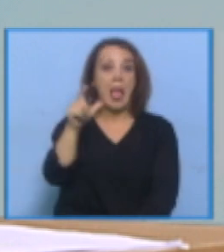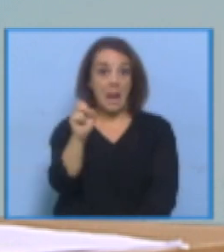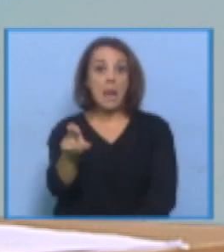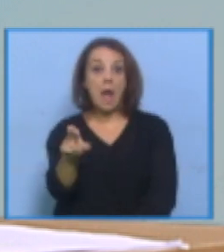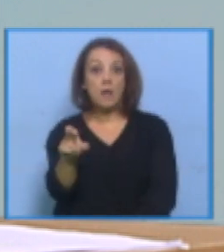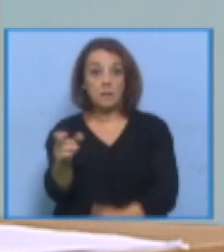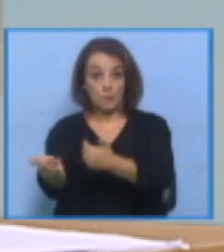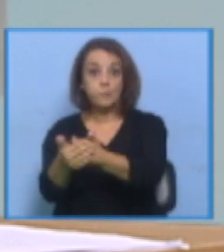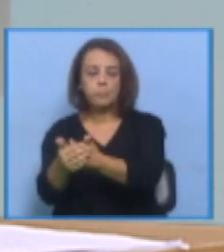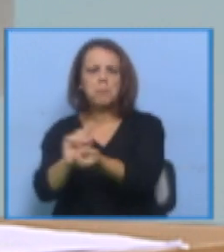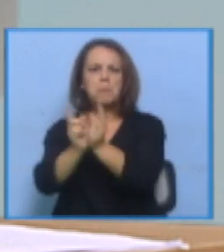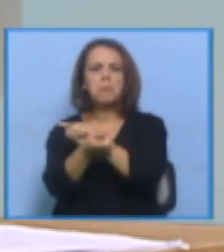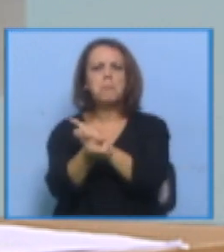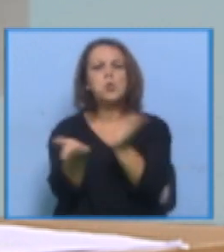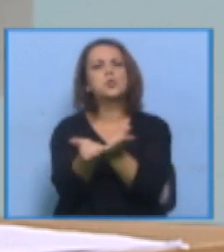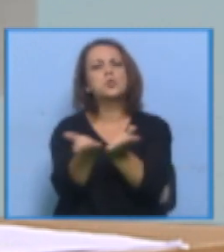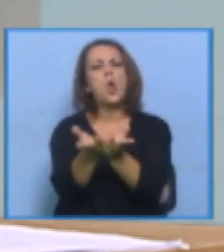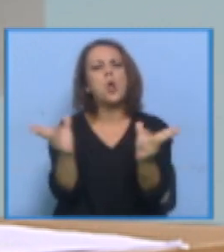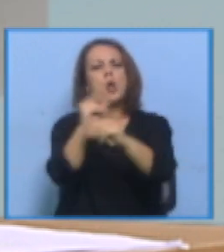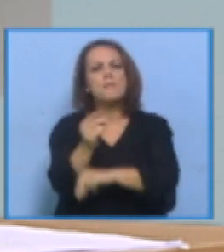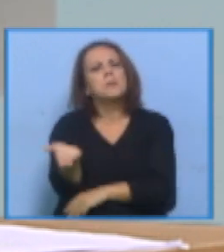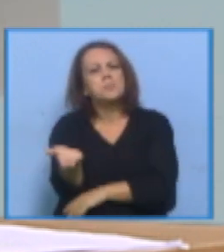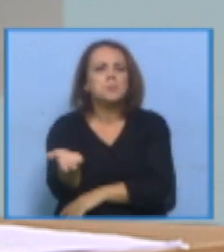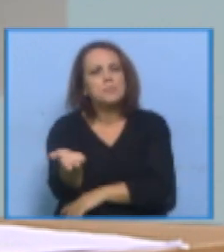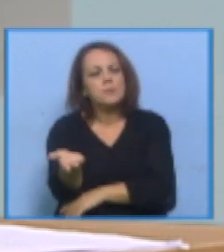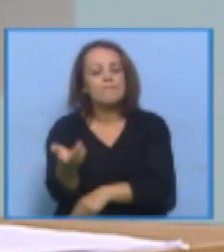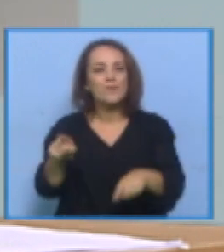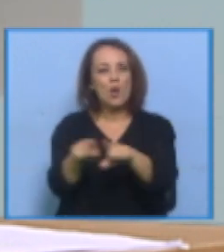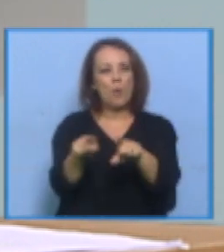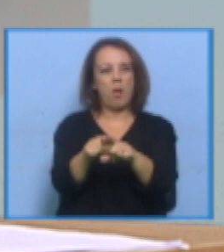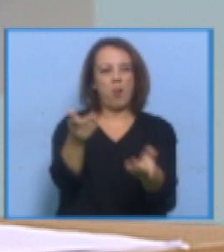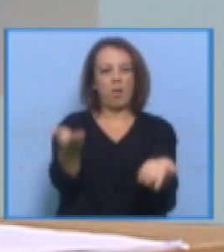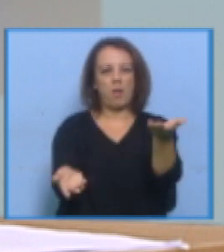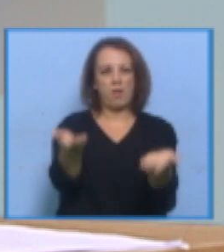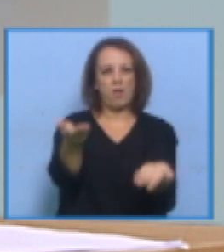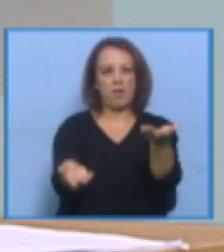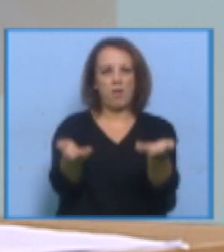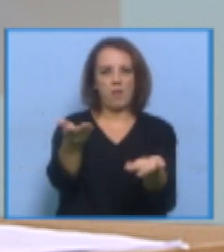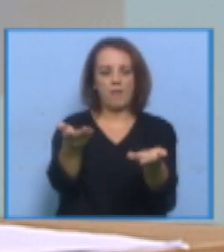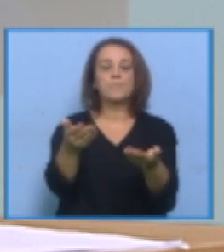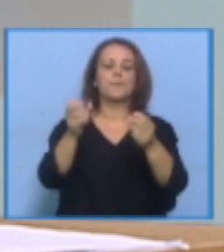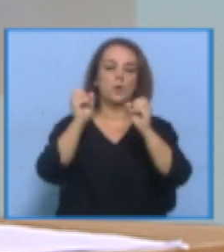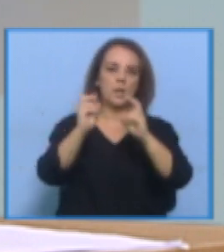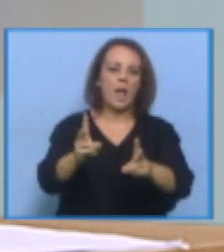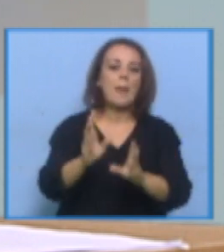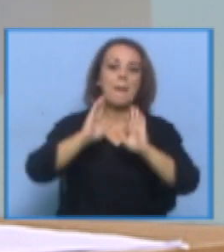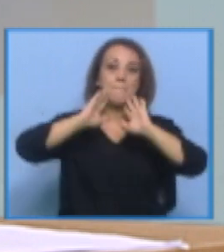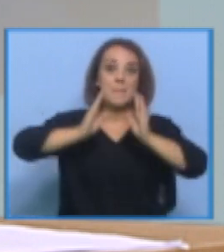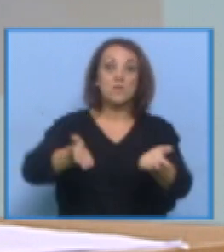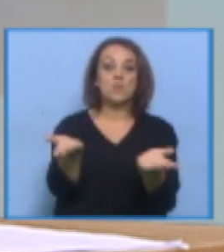inaugurar uma escola, não é? Portanto, diríamos que neste momento vamos fazer uma rede de creches, que é